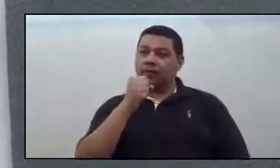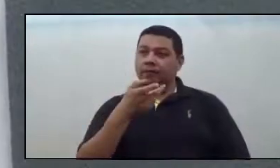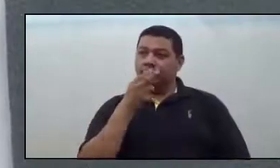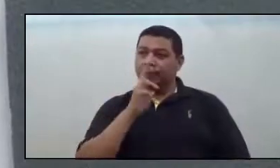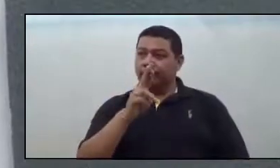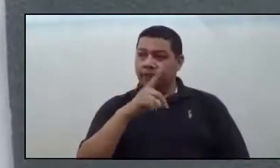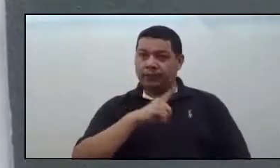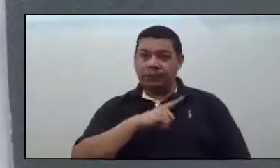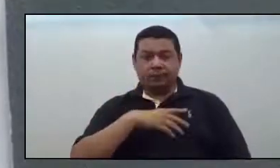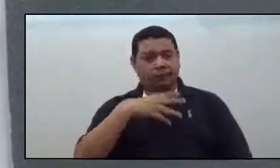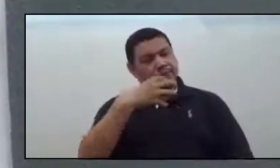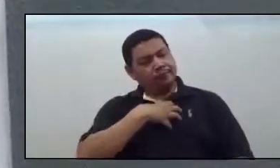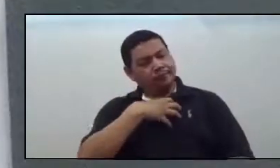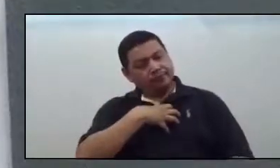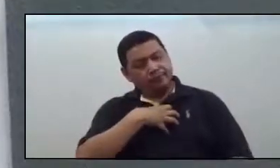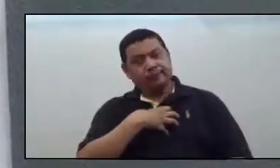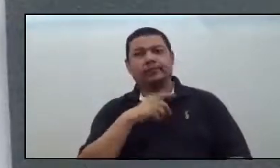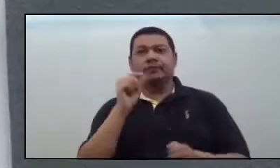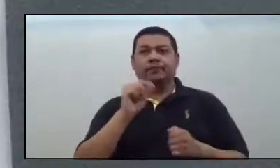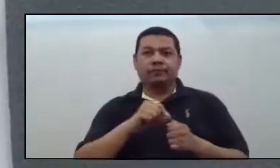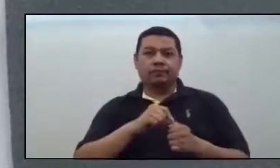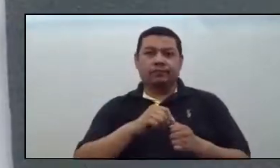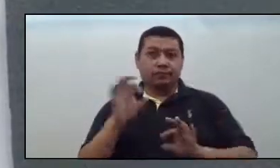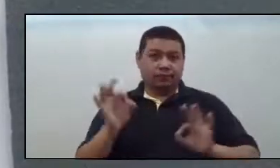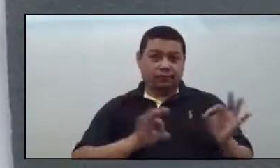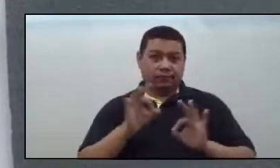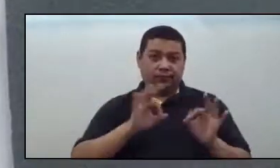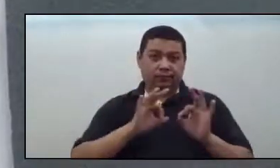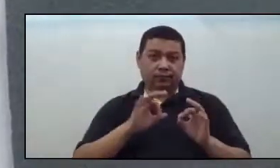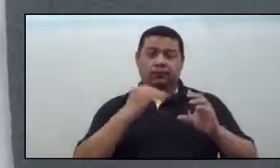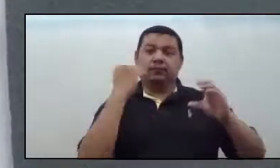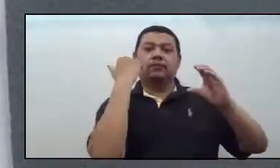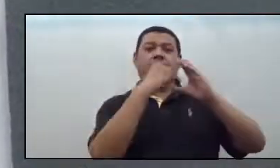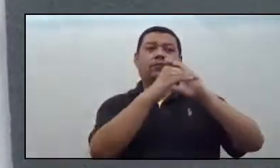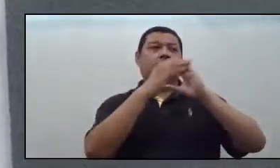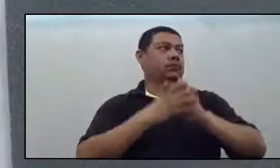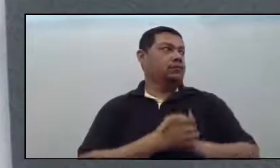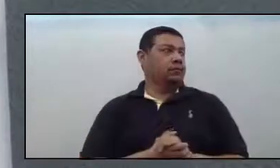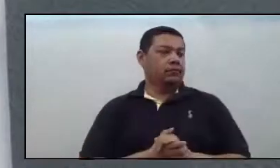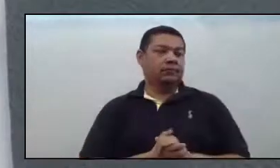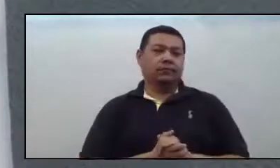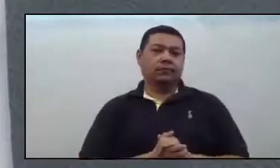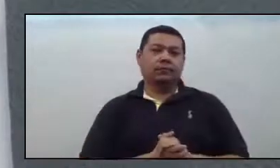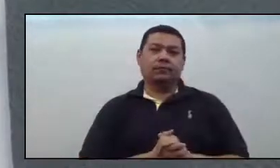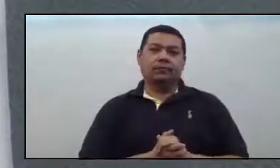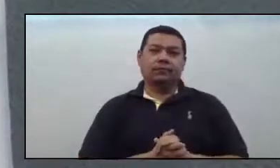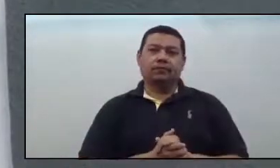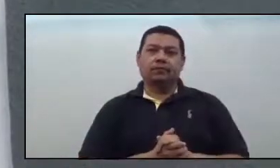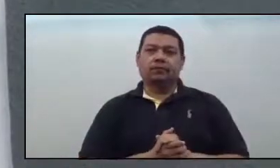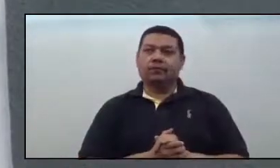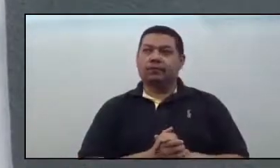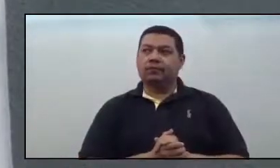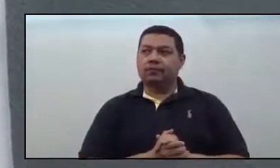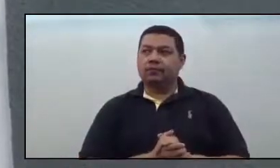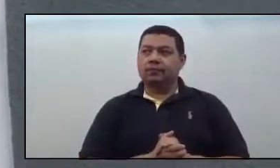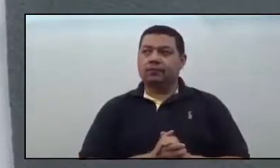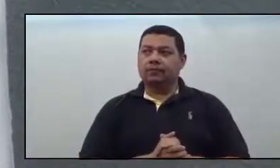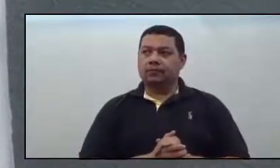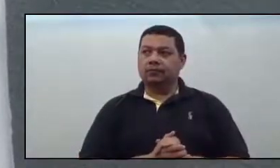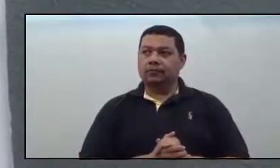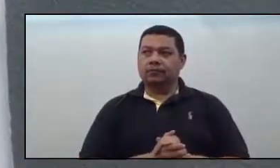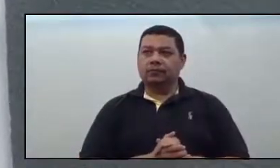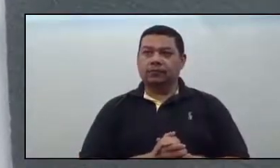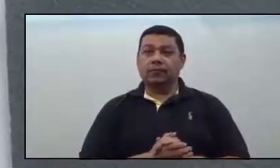tenhamos a sensibilidade de fazer esse projeto caminhar. E dizer da minha última